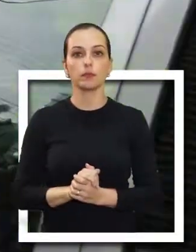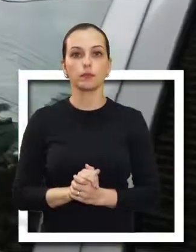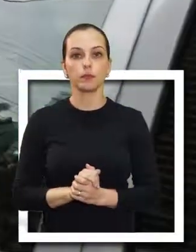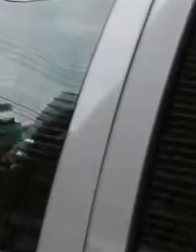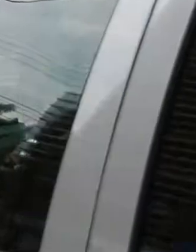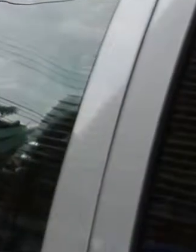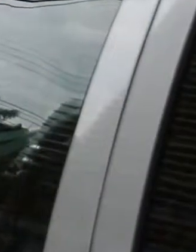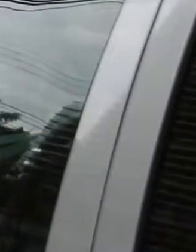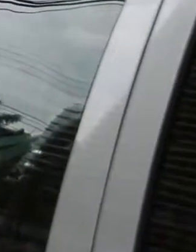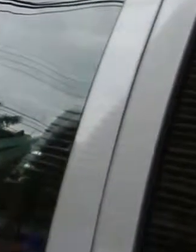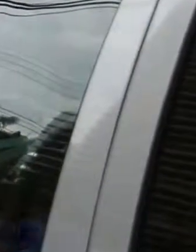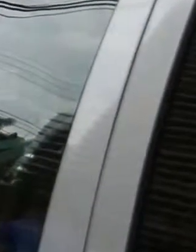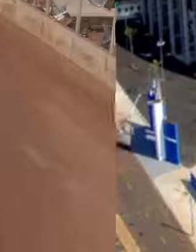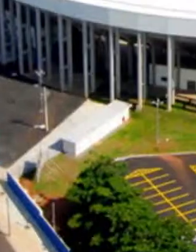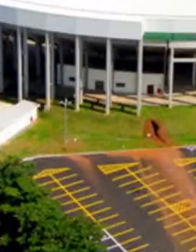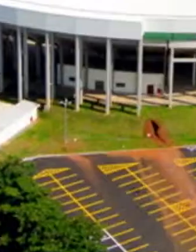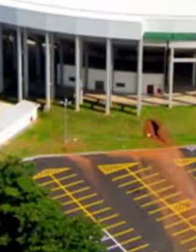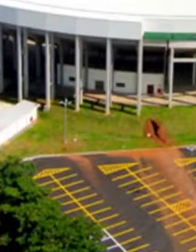cidade.